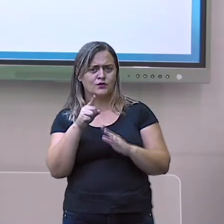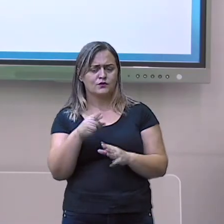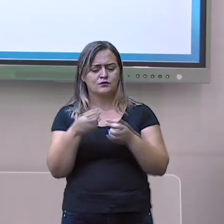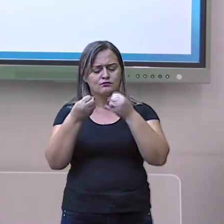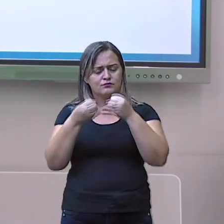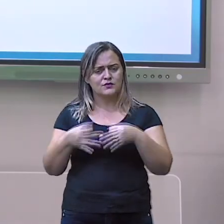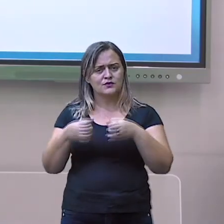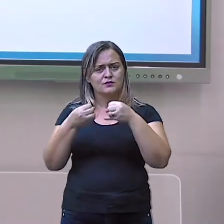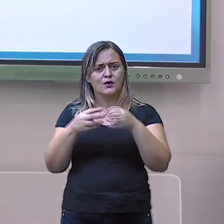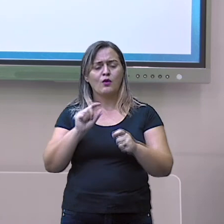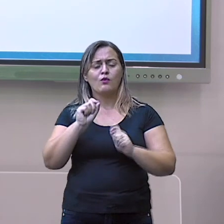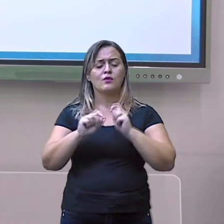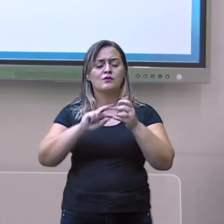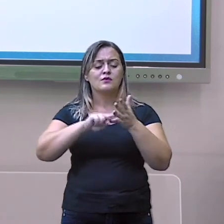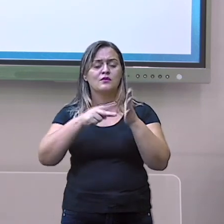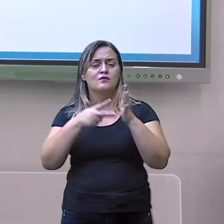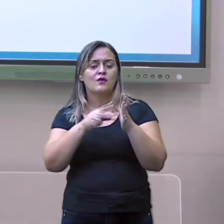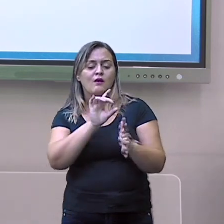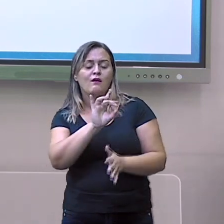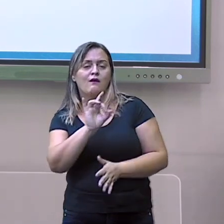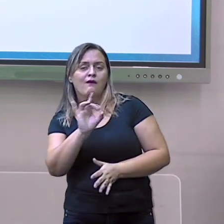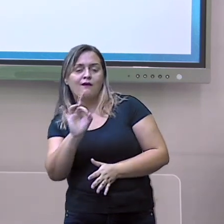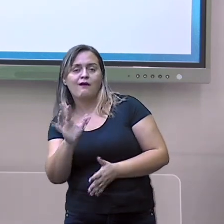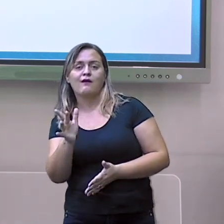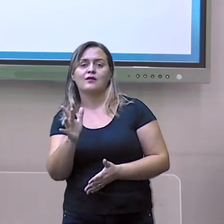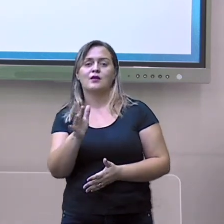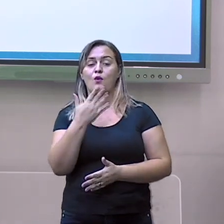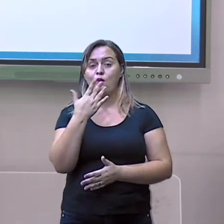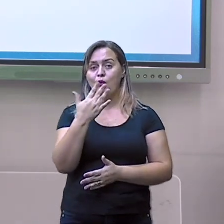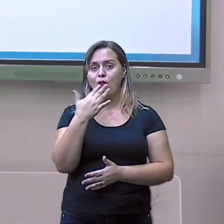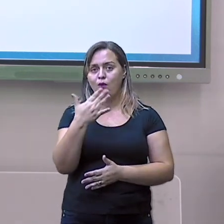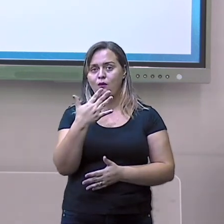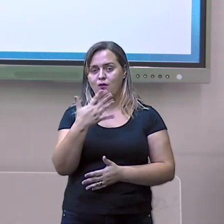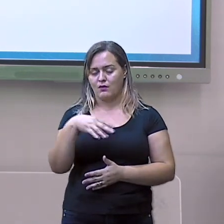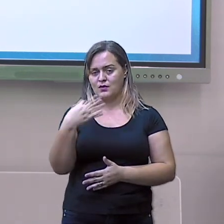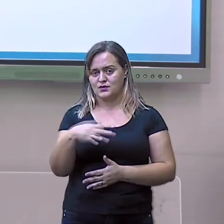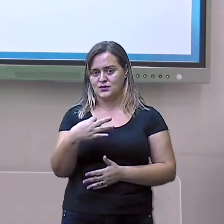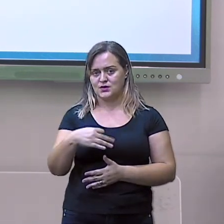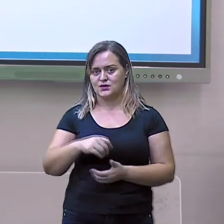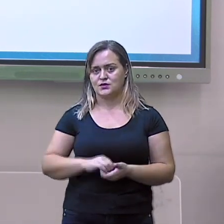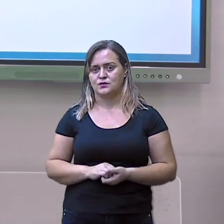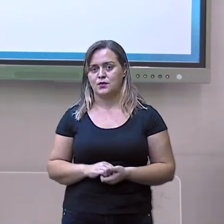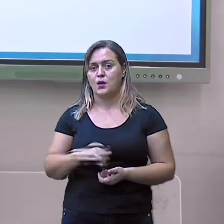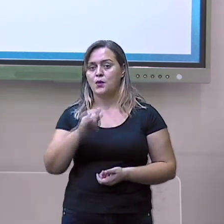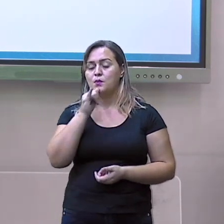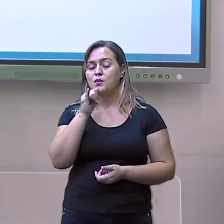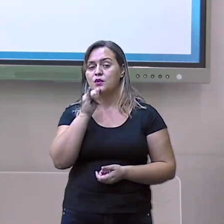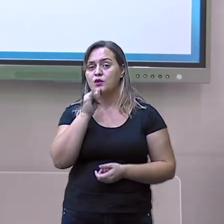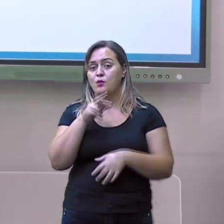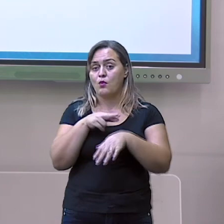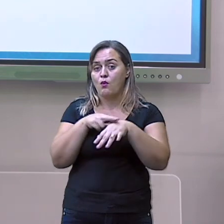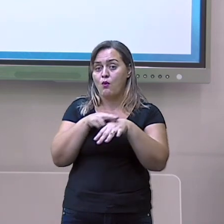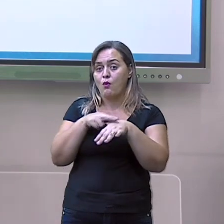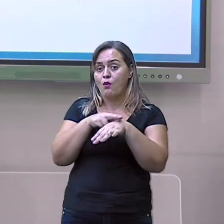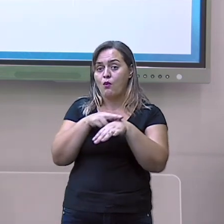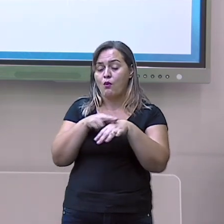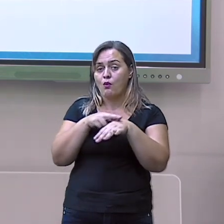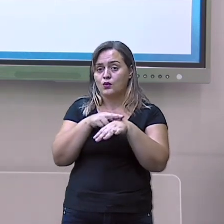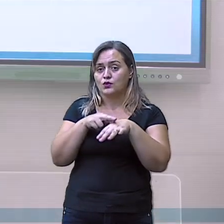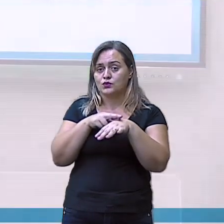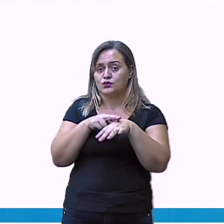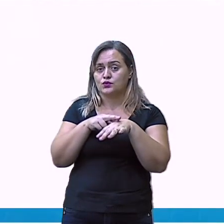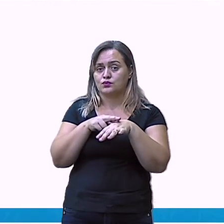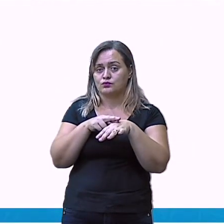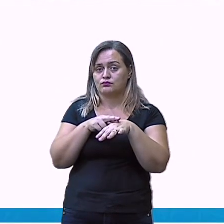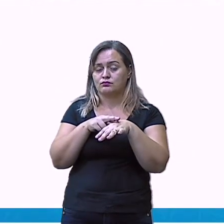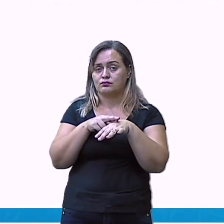no nosso gráfico, certo? Então, nós temos aqui, começando pelo roxo. Você vai colocar aí o roxinho